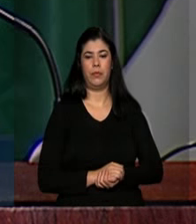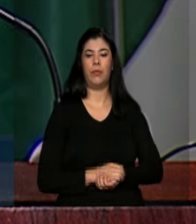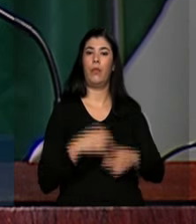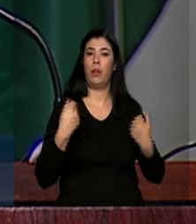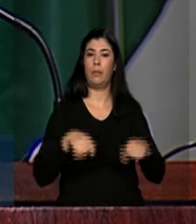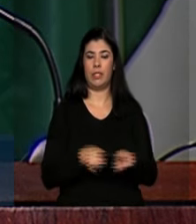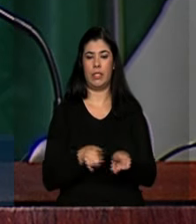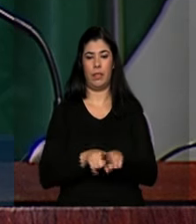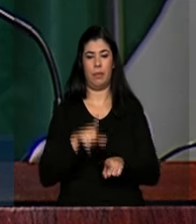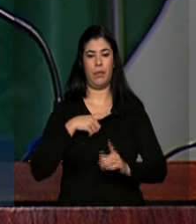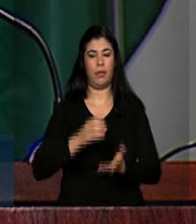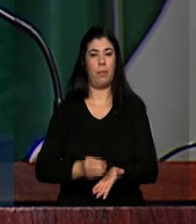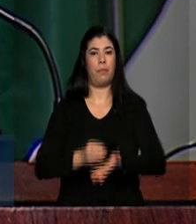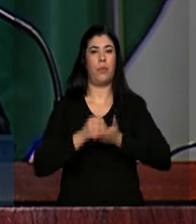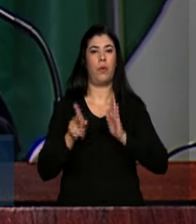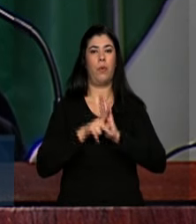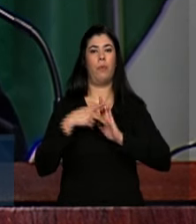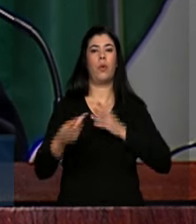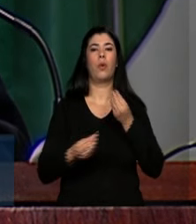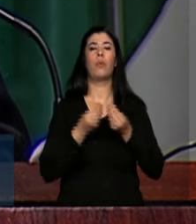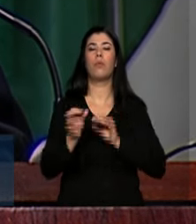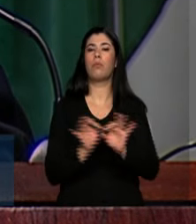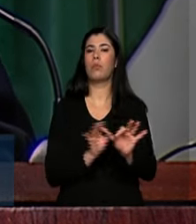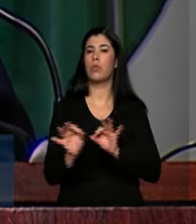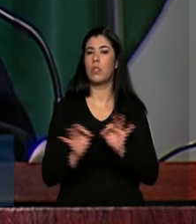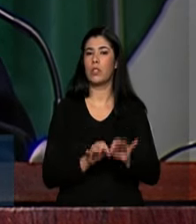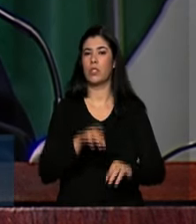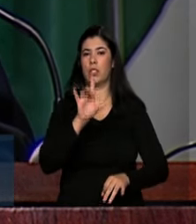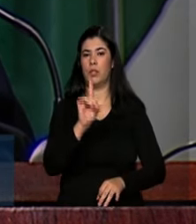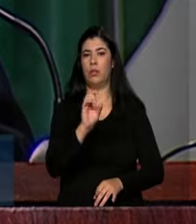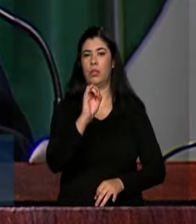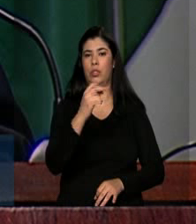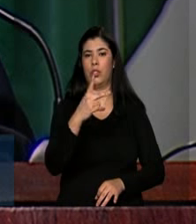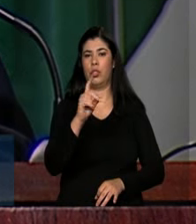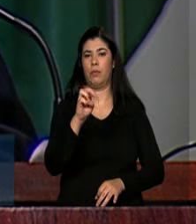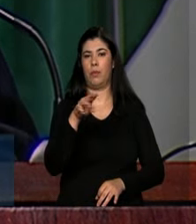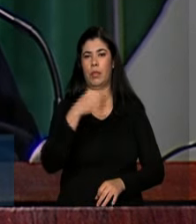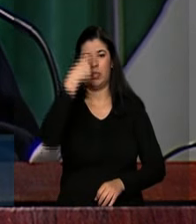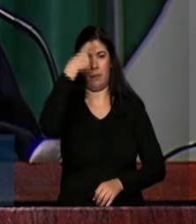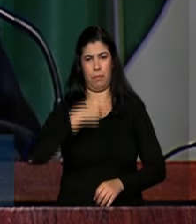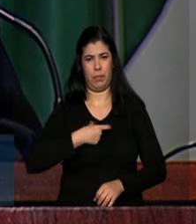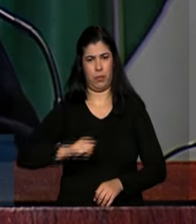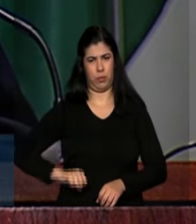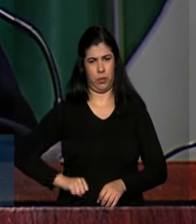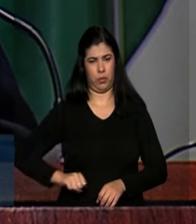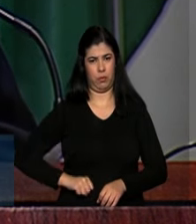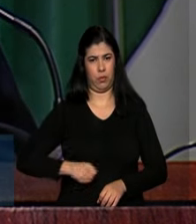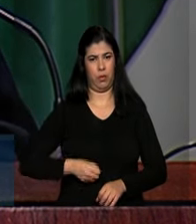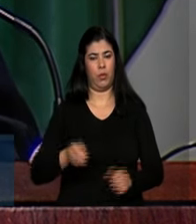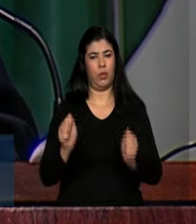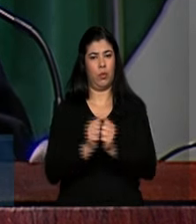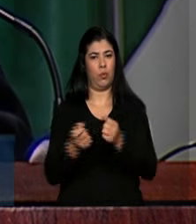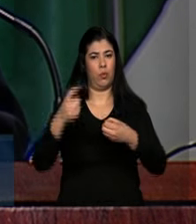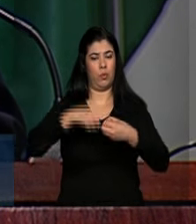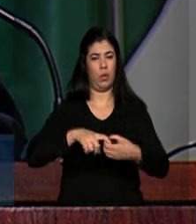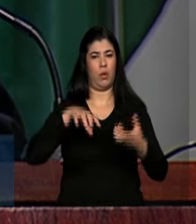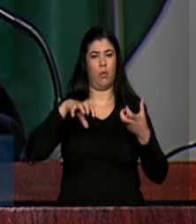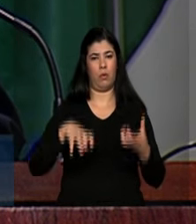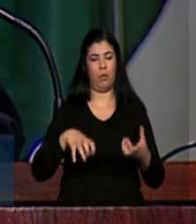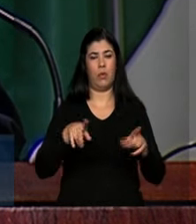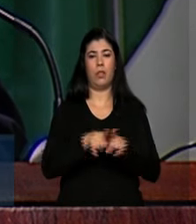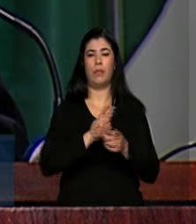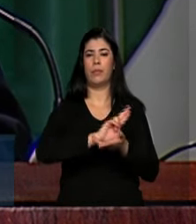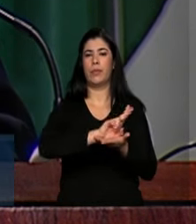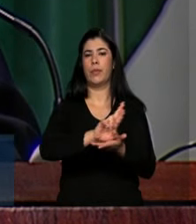Deve apoiar-se efetivamente numa diplomacia pública e envolver uma variada gama de atores: o Congresso Nacional, os